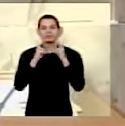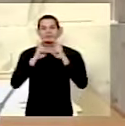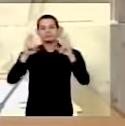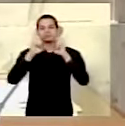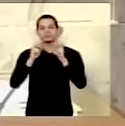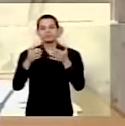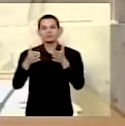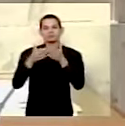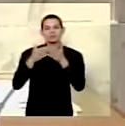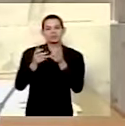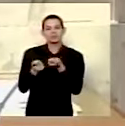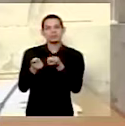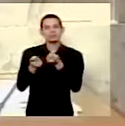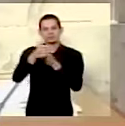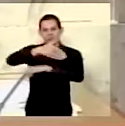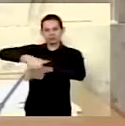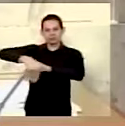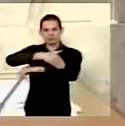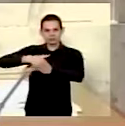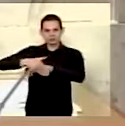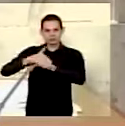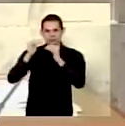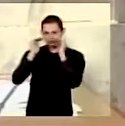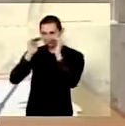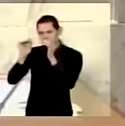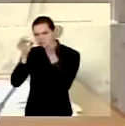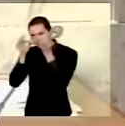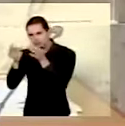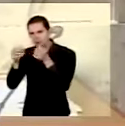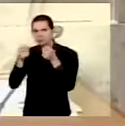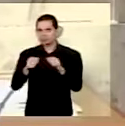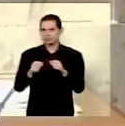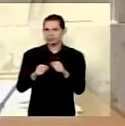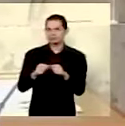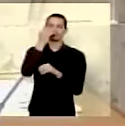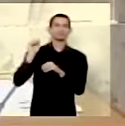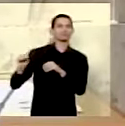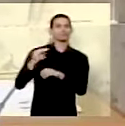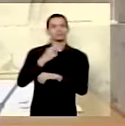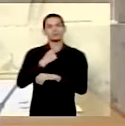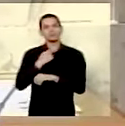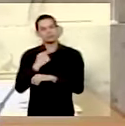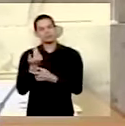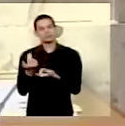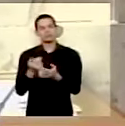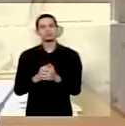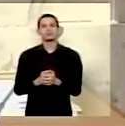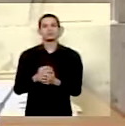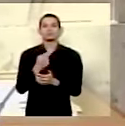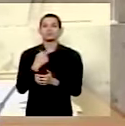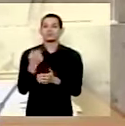ruas não nos pode ser indiferente, e não é, mas não pode ser